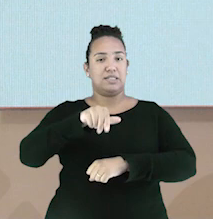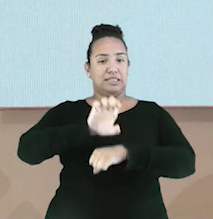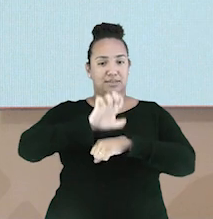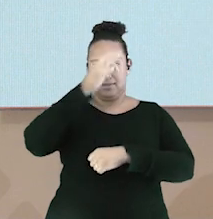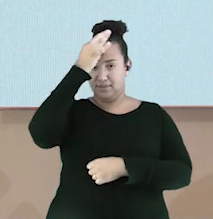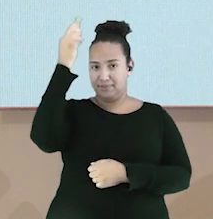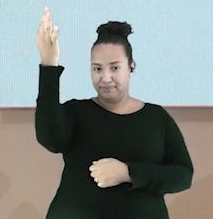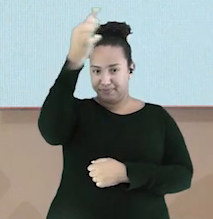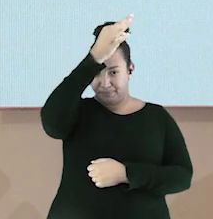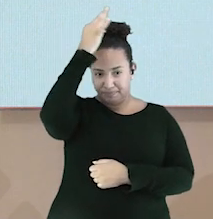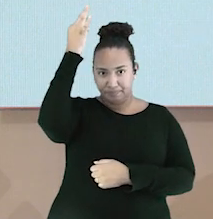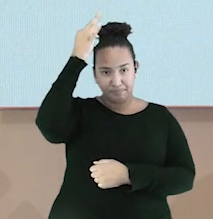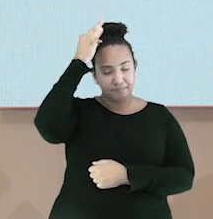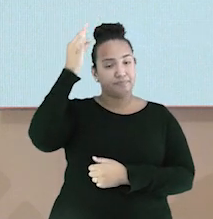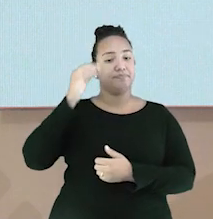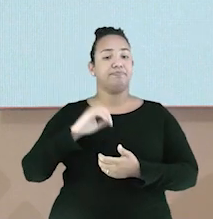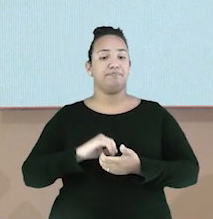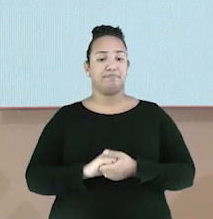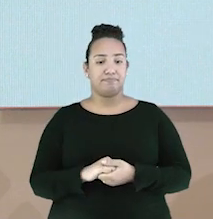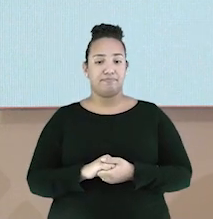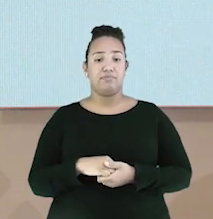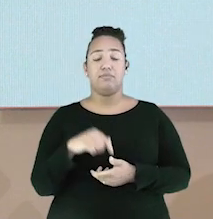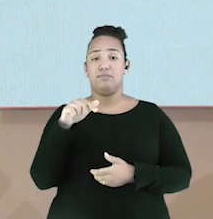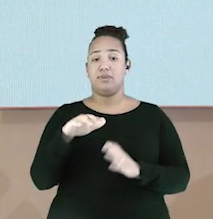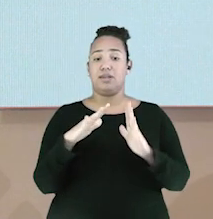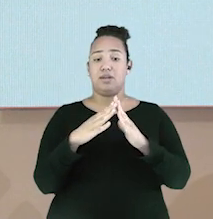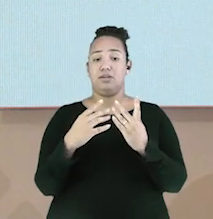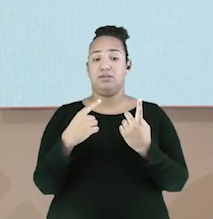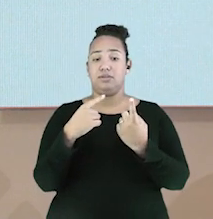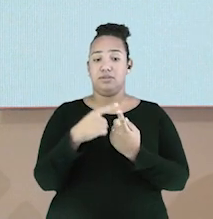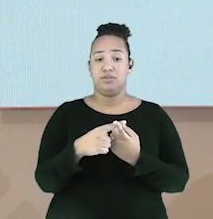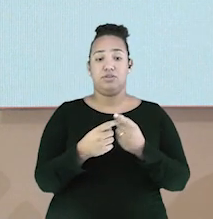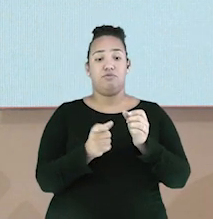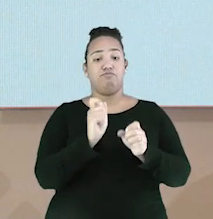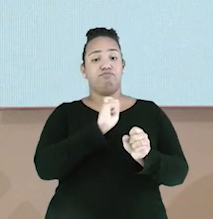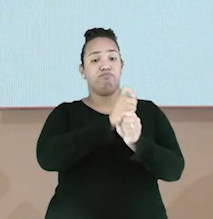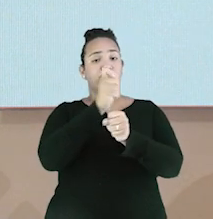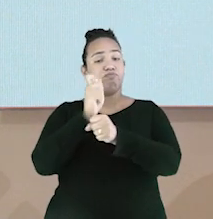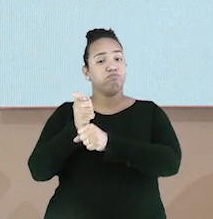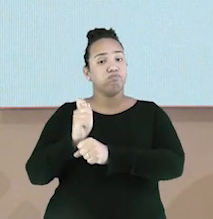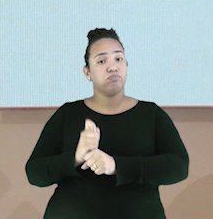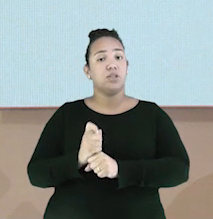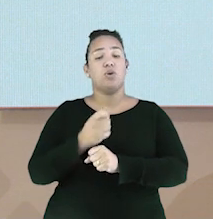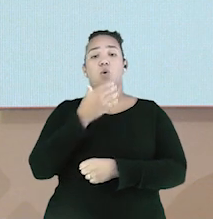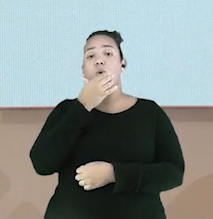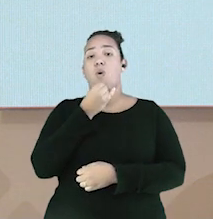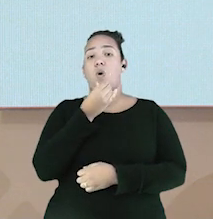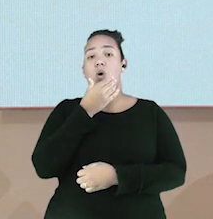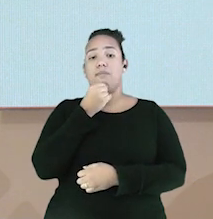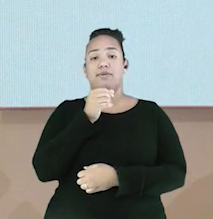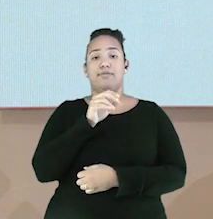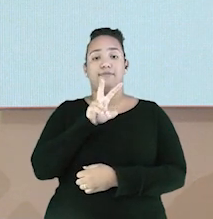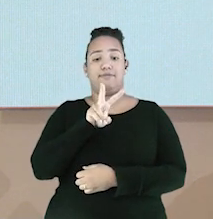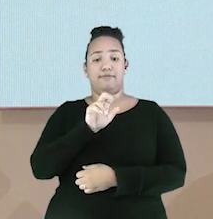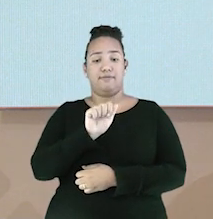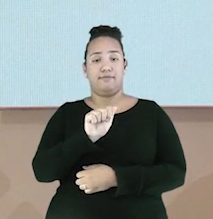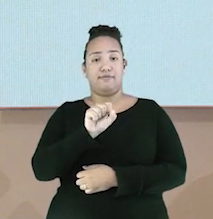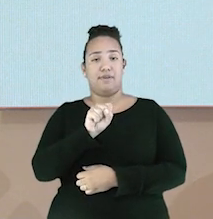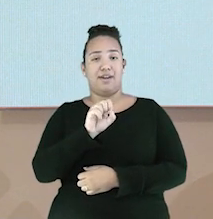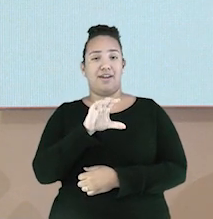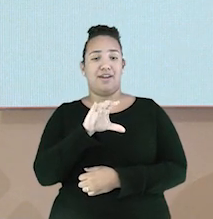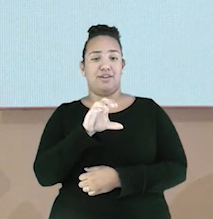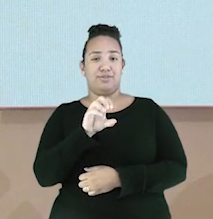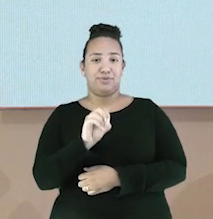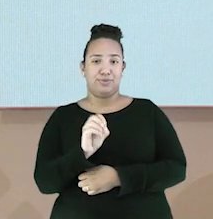espírito-santense. Provavelmente, a igreja foi construída como alguns dizem, por Vasco Fernandes Coutinho, logo após a